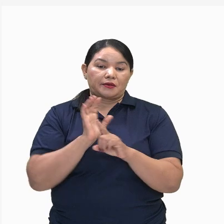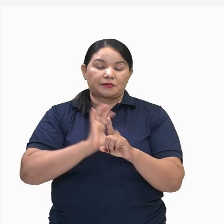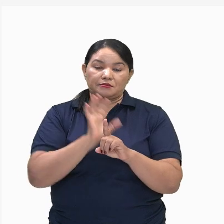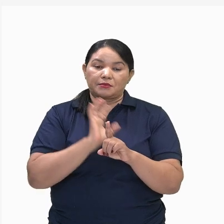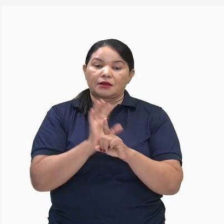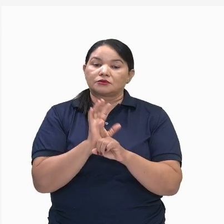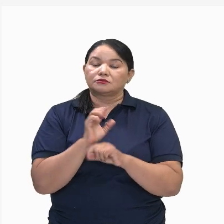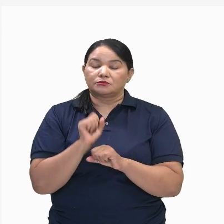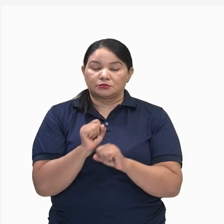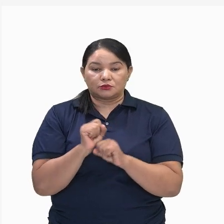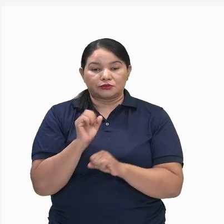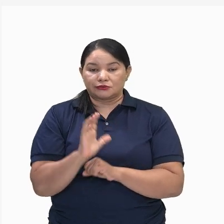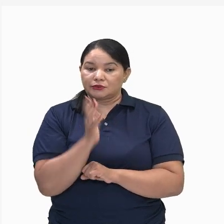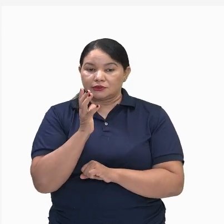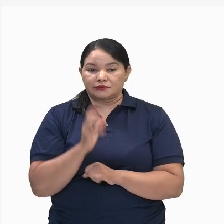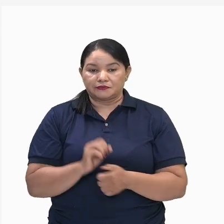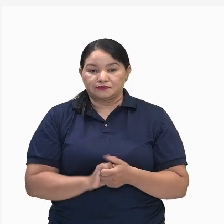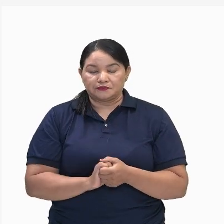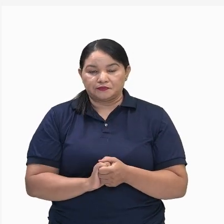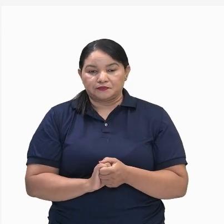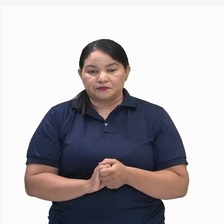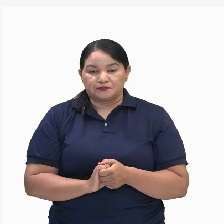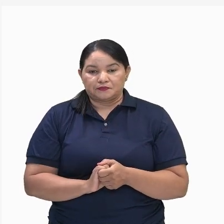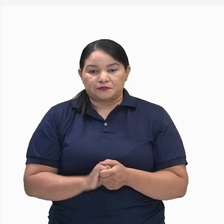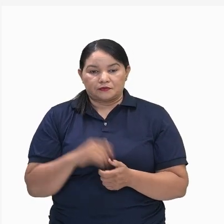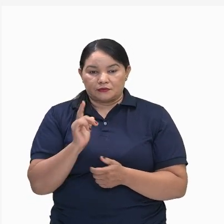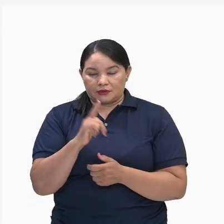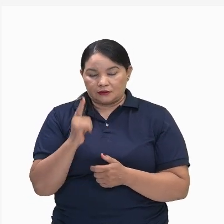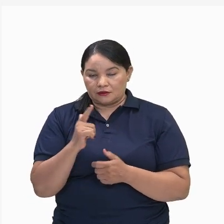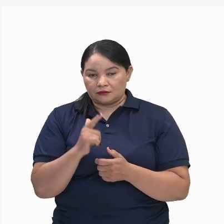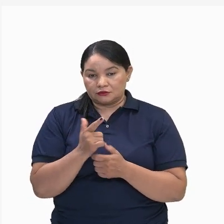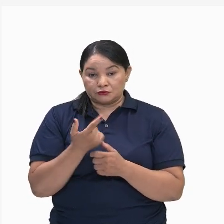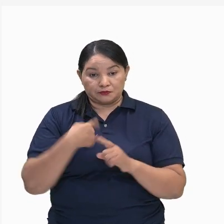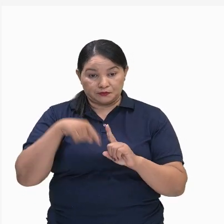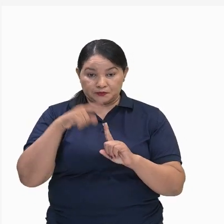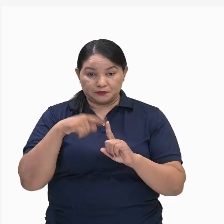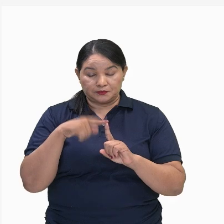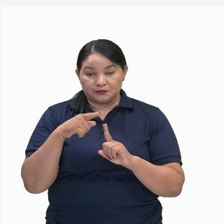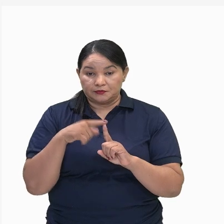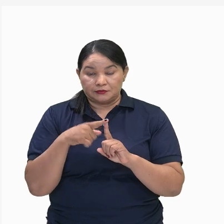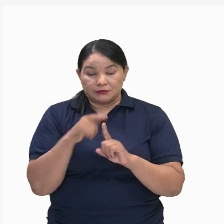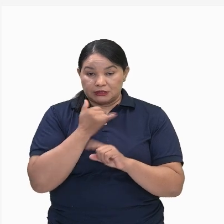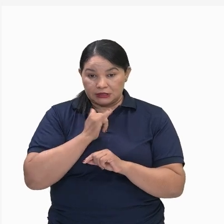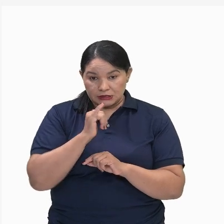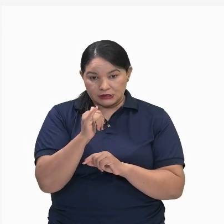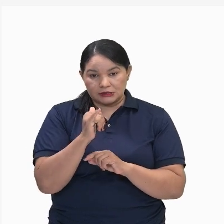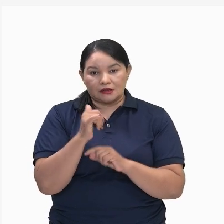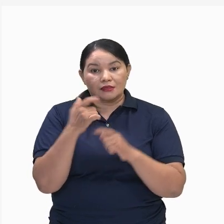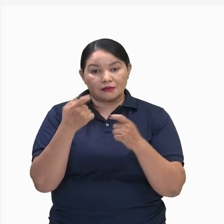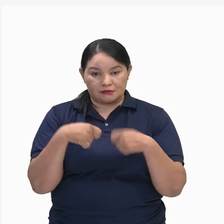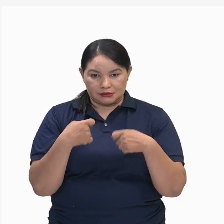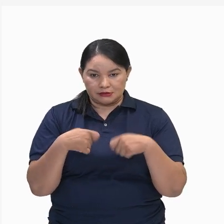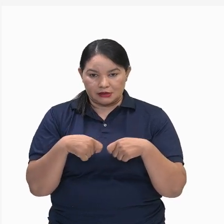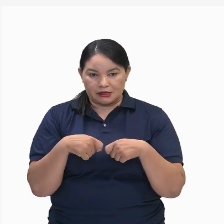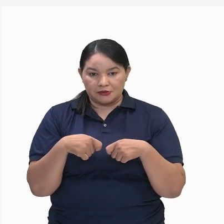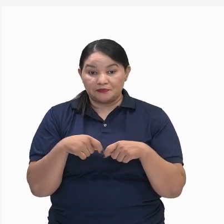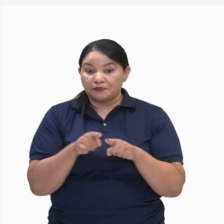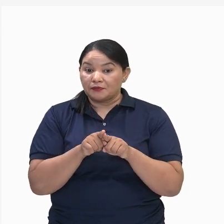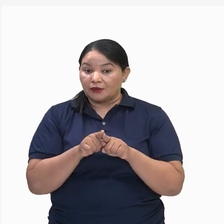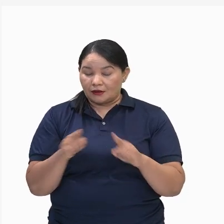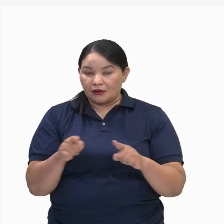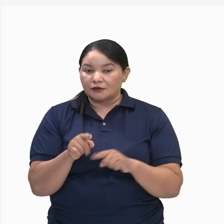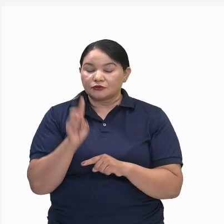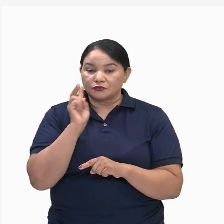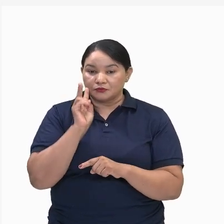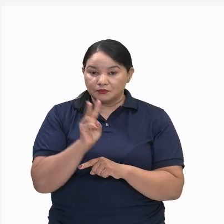aí que essas formas de gerar energia elétrica, elas são necessárias, né? Mas a gente pode observar também